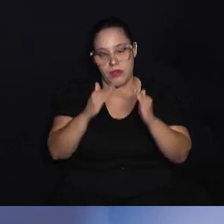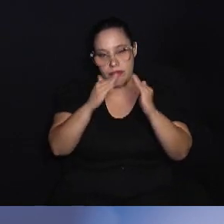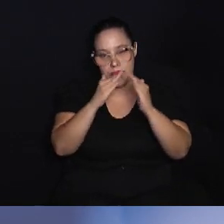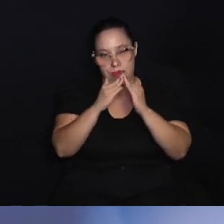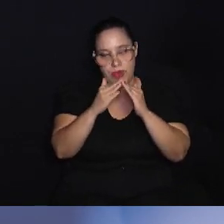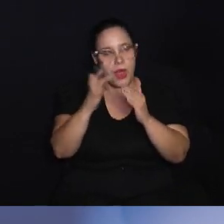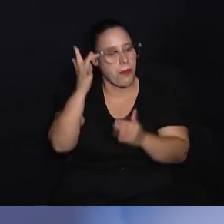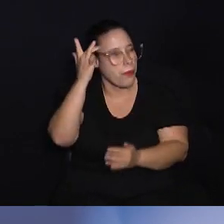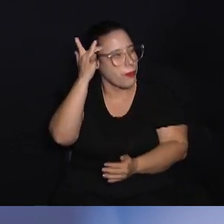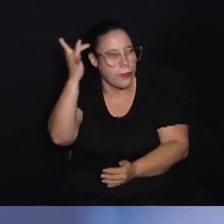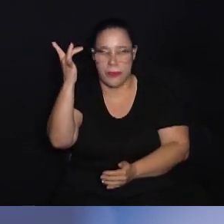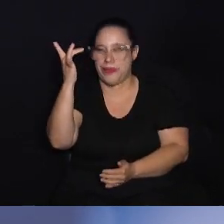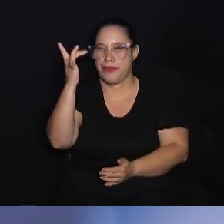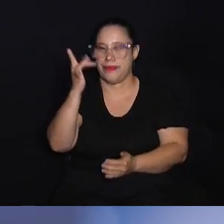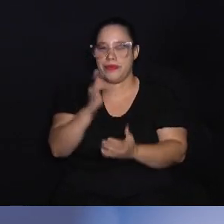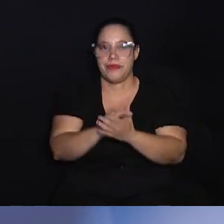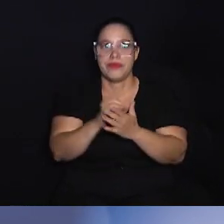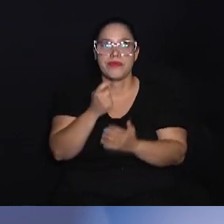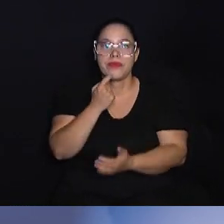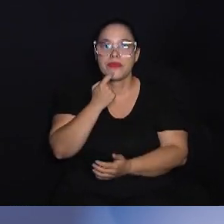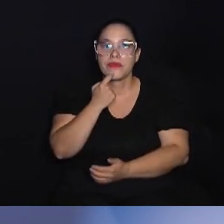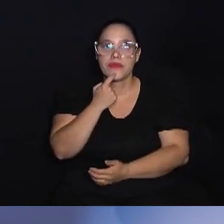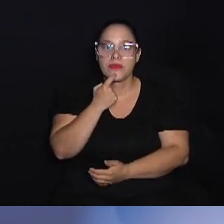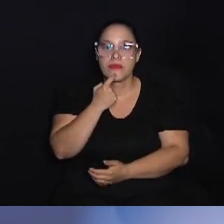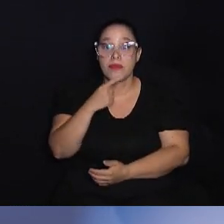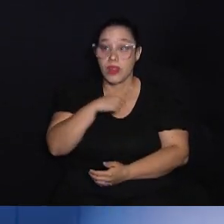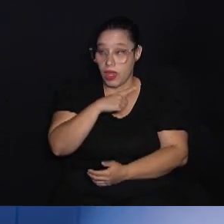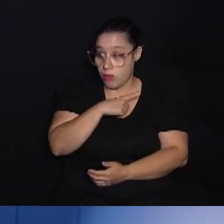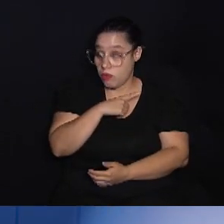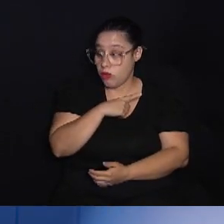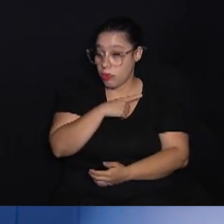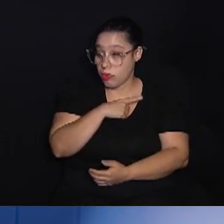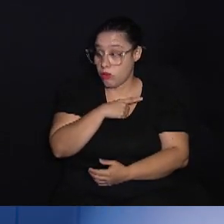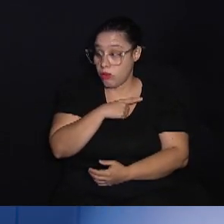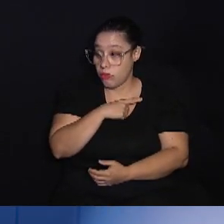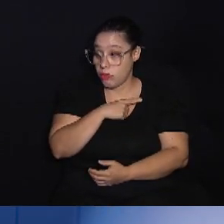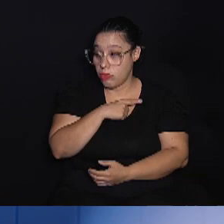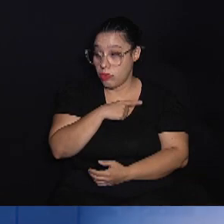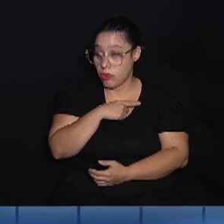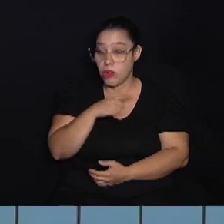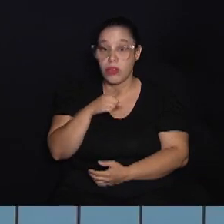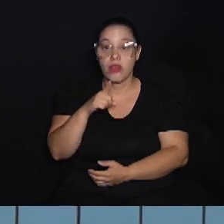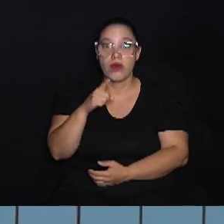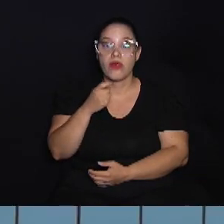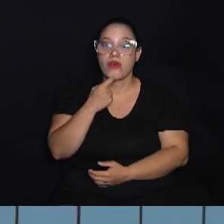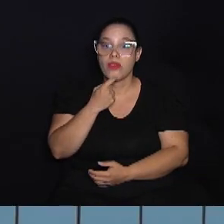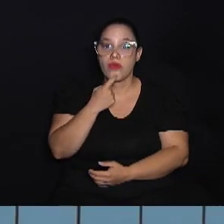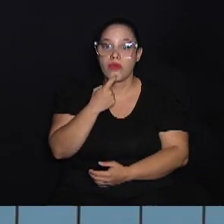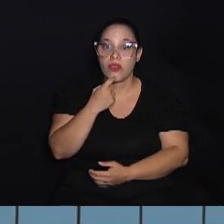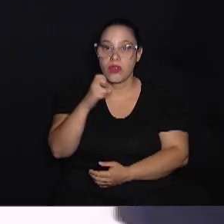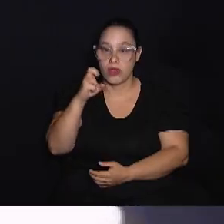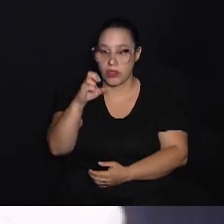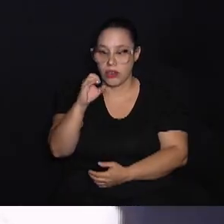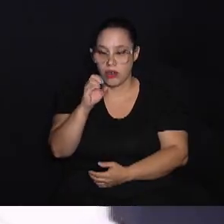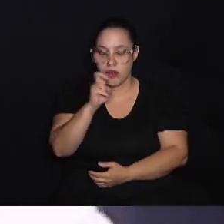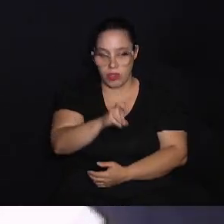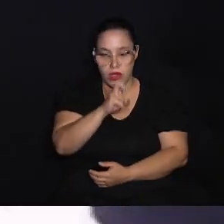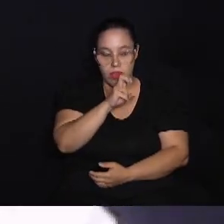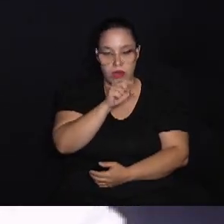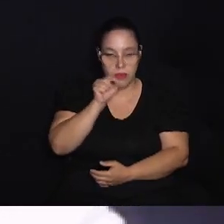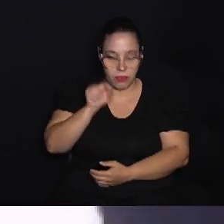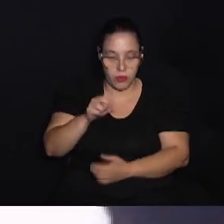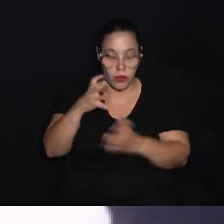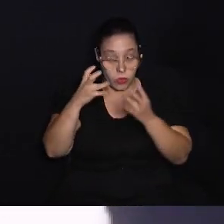mais próximo da casa dele. É muito fácil. Em Campinas nós temos, então? Em Campinas, nós